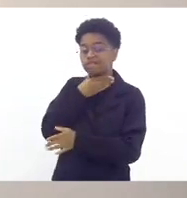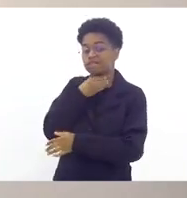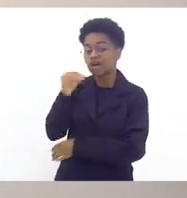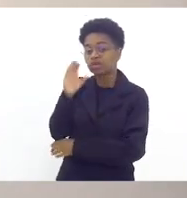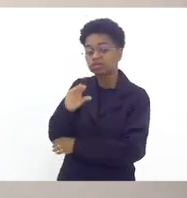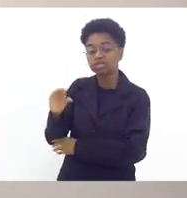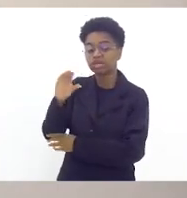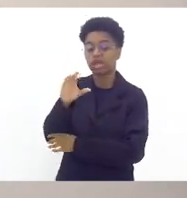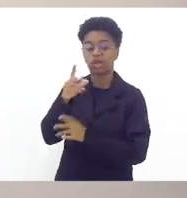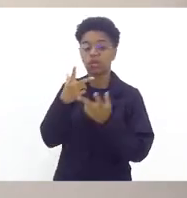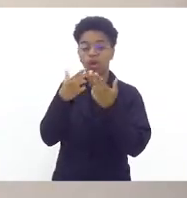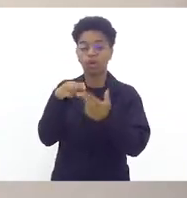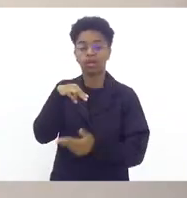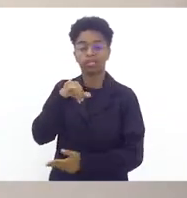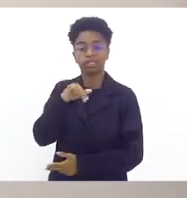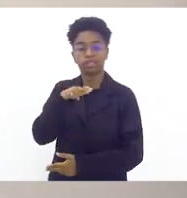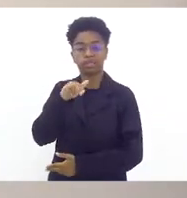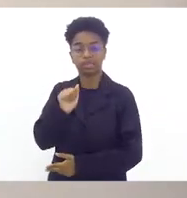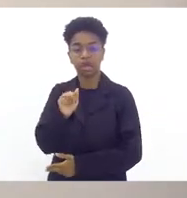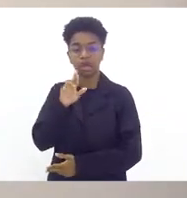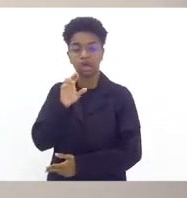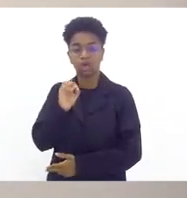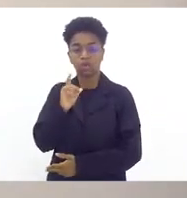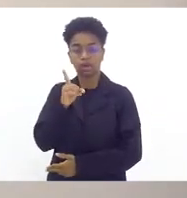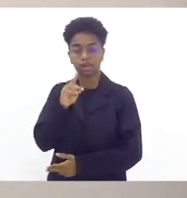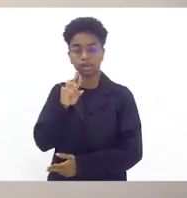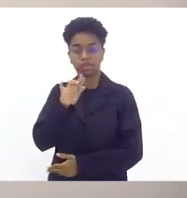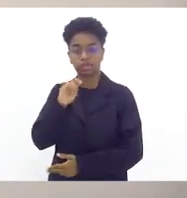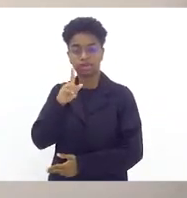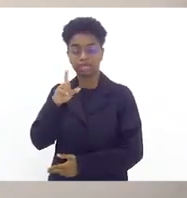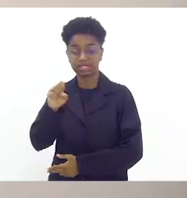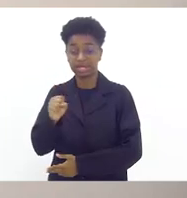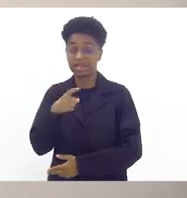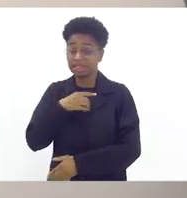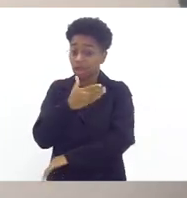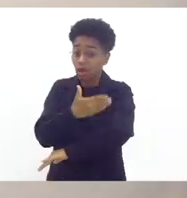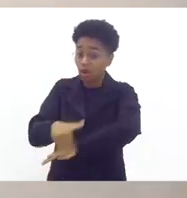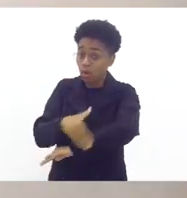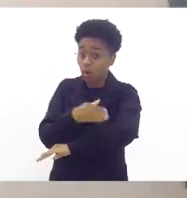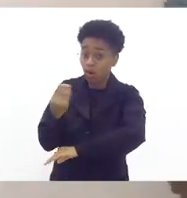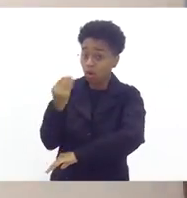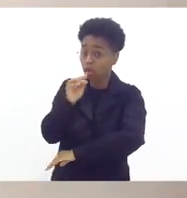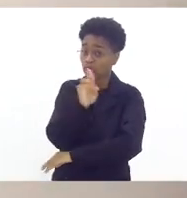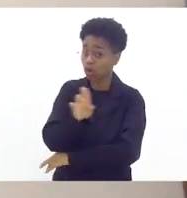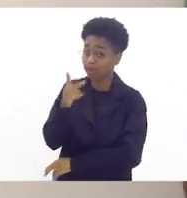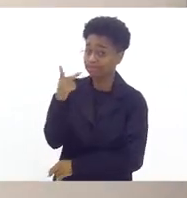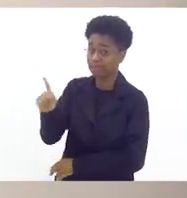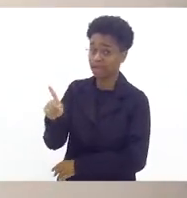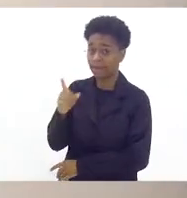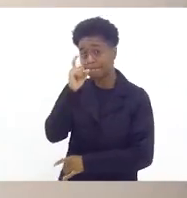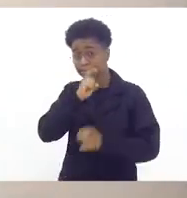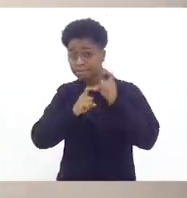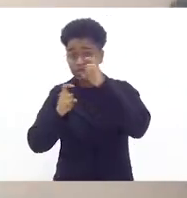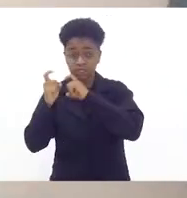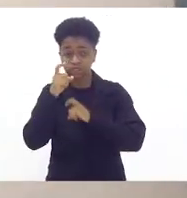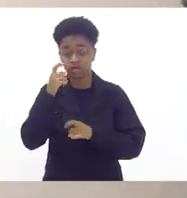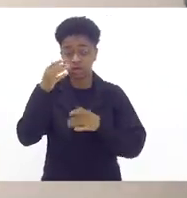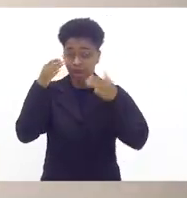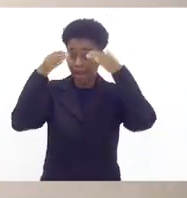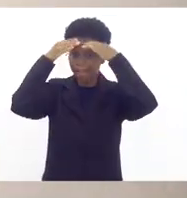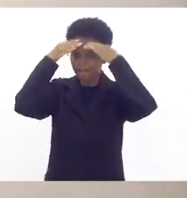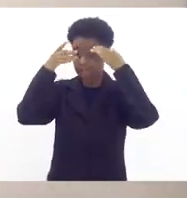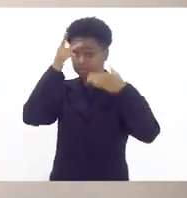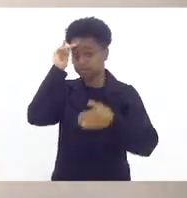Nina Rodrigues que tem uma rua com seu nome no Jardim Botânico medindo o crânio de pessoas negras, nariz de pessoas